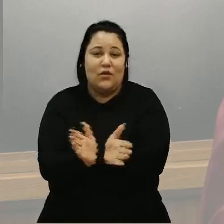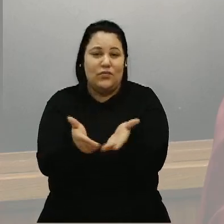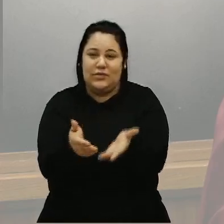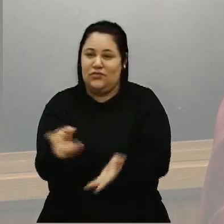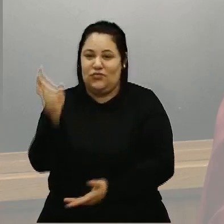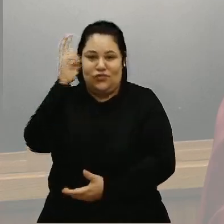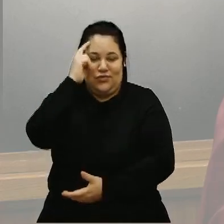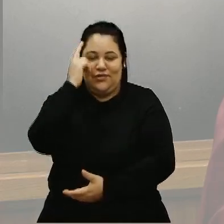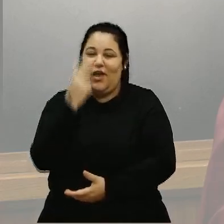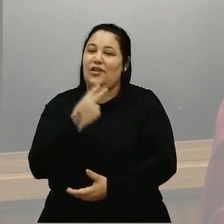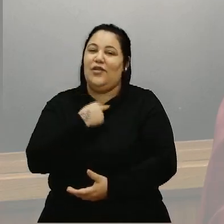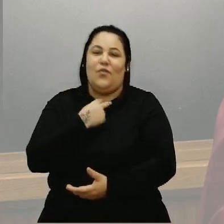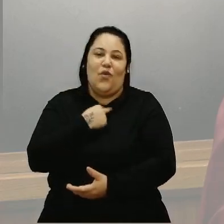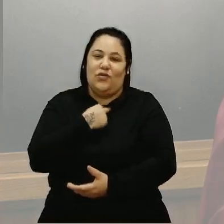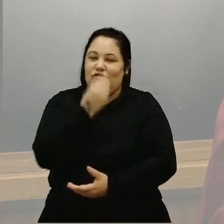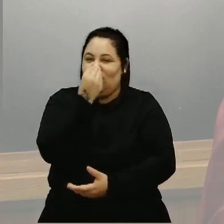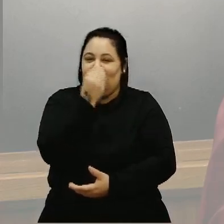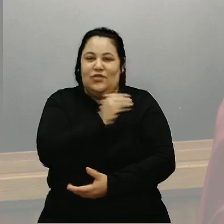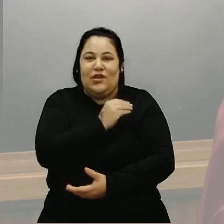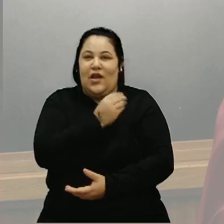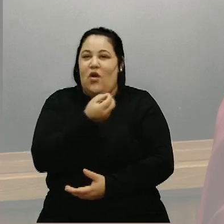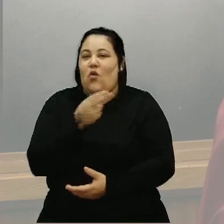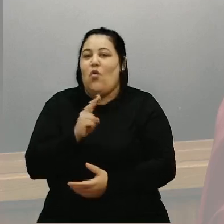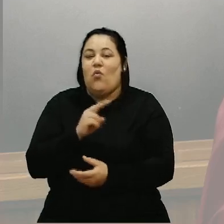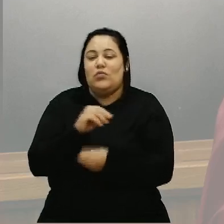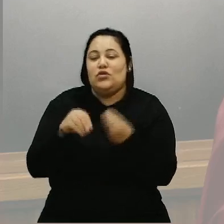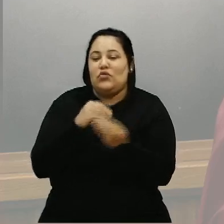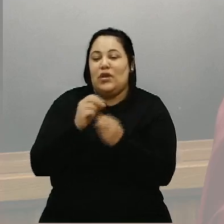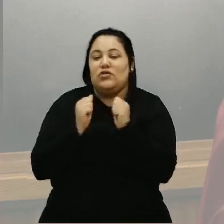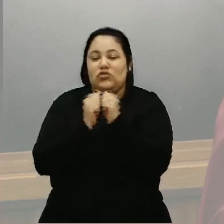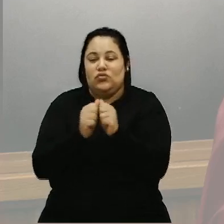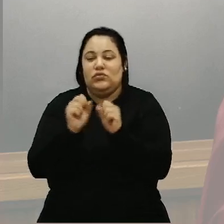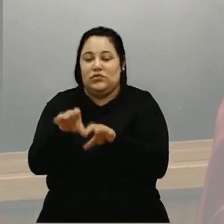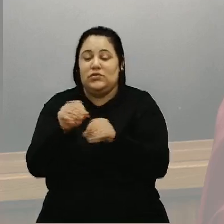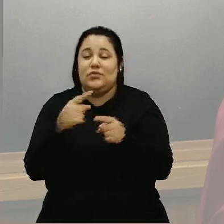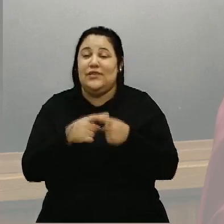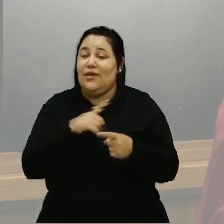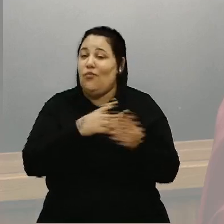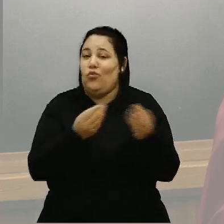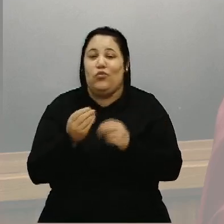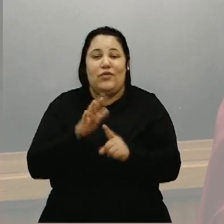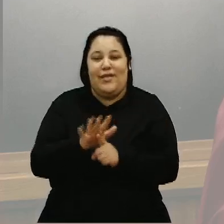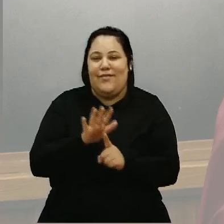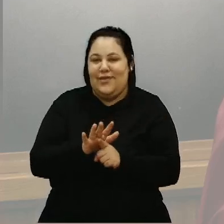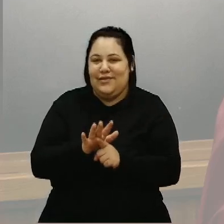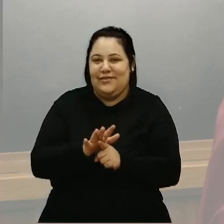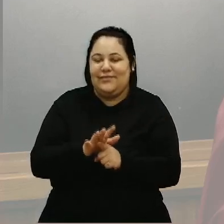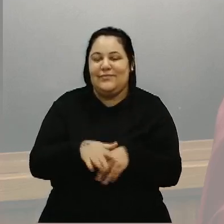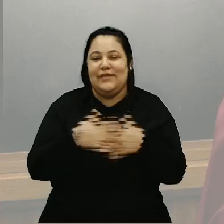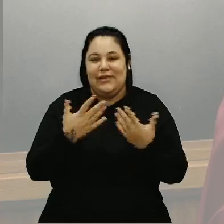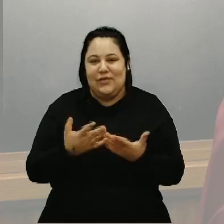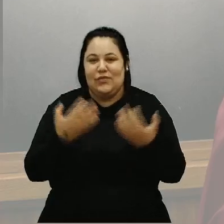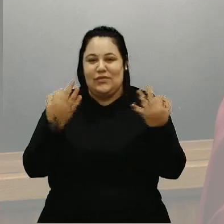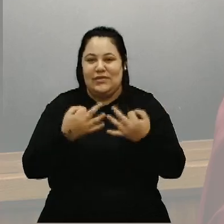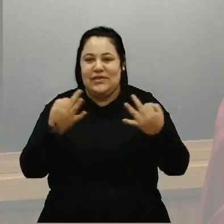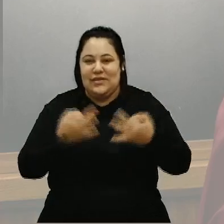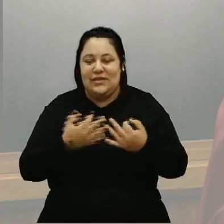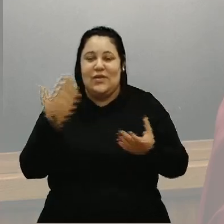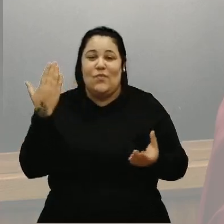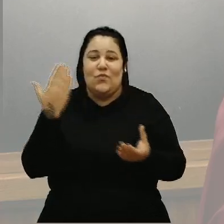para ela ficar junto com a da educação, que a gente sabe as demandas que são. Então, com certeza, foi um